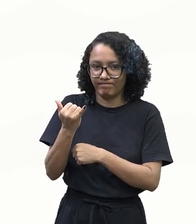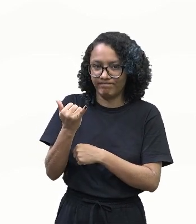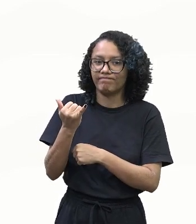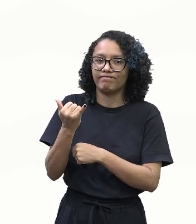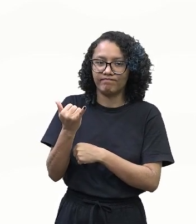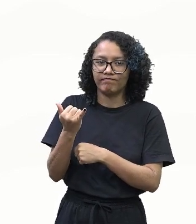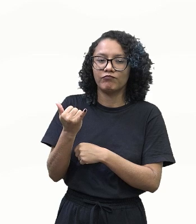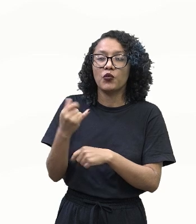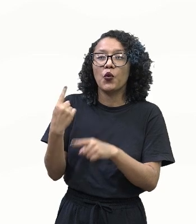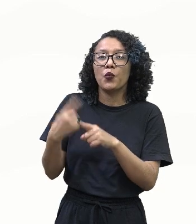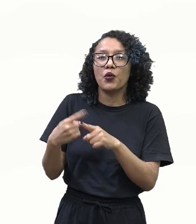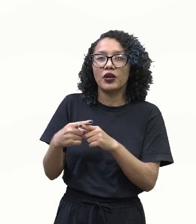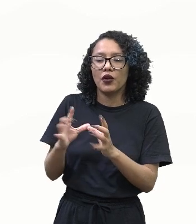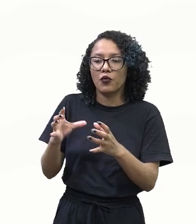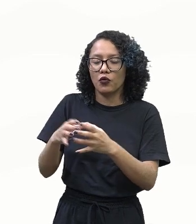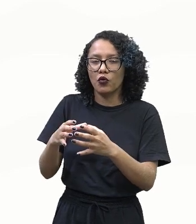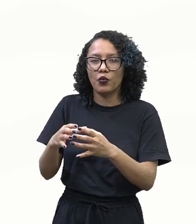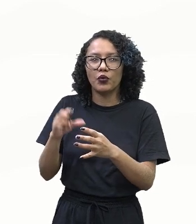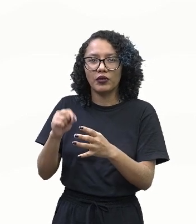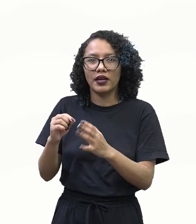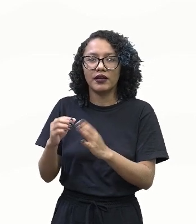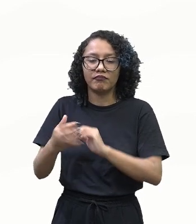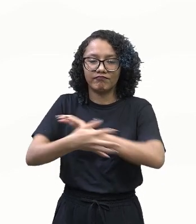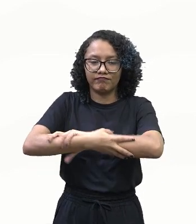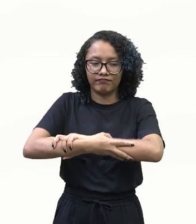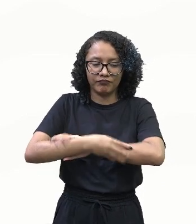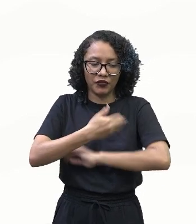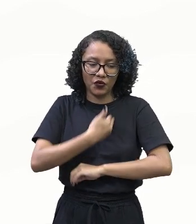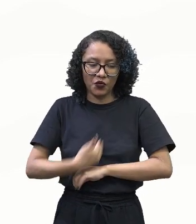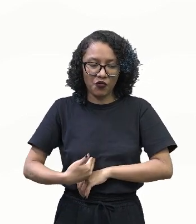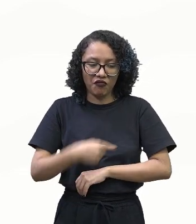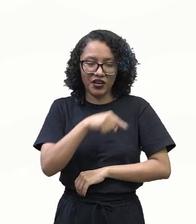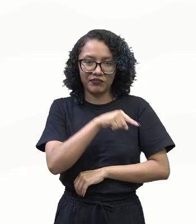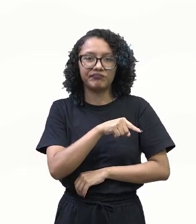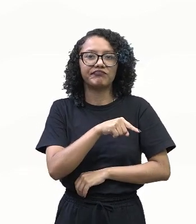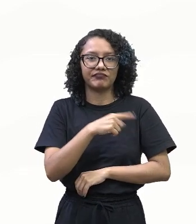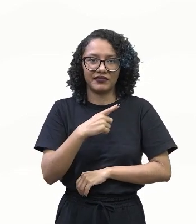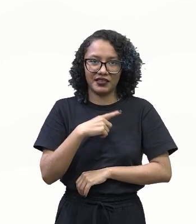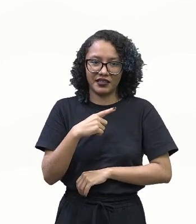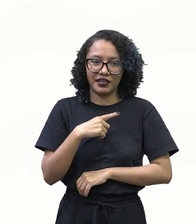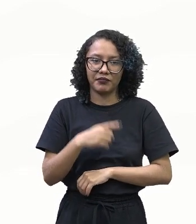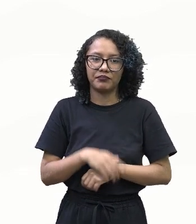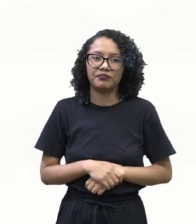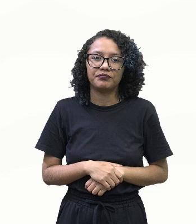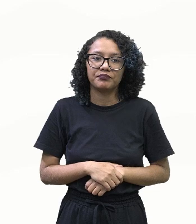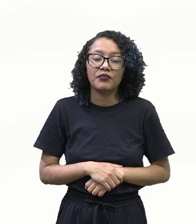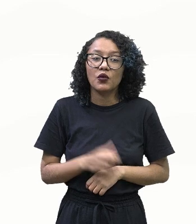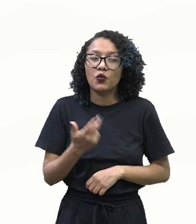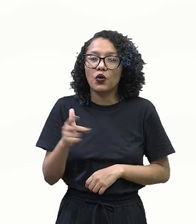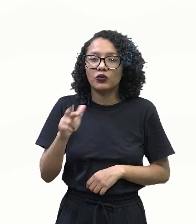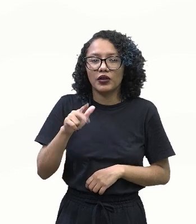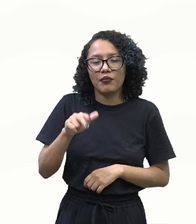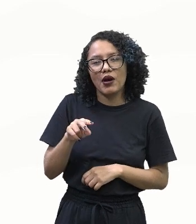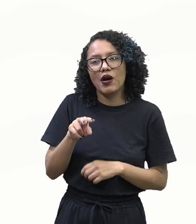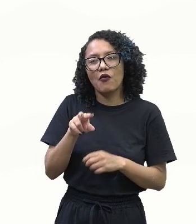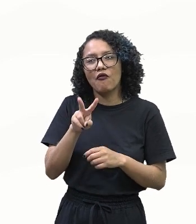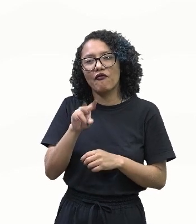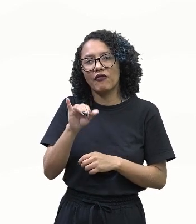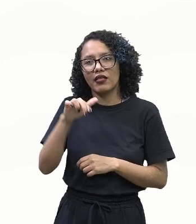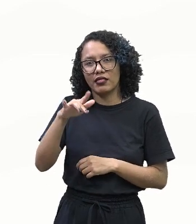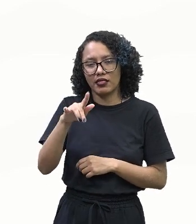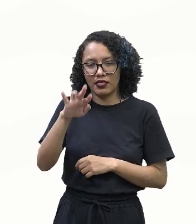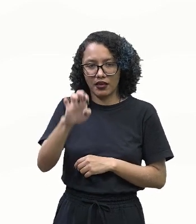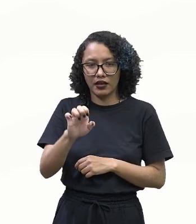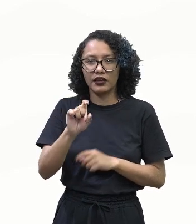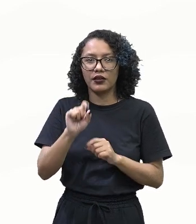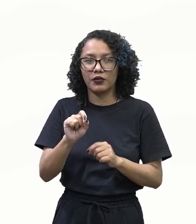conta de uma aliança que ele vai fazer com o governo imperial. Então, os irmãos Vinagres vão retirar o Malcher